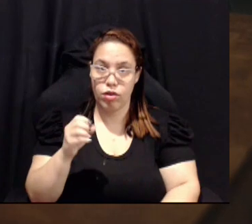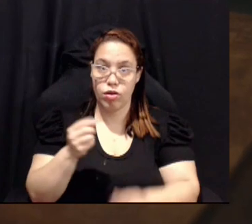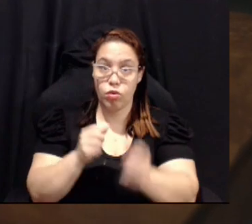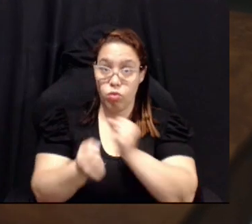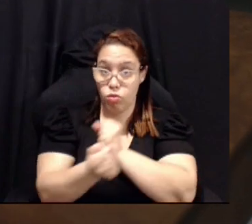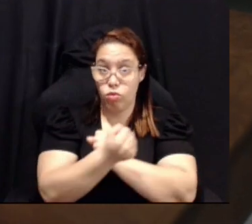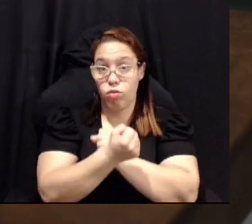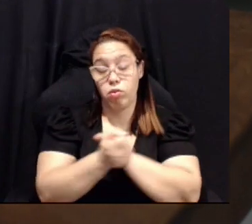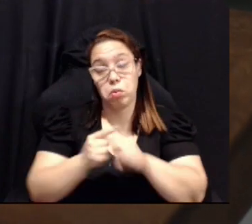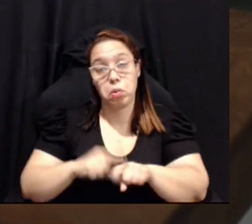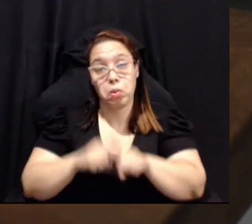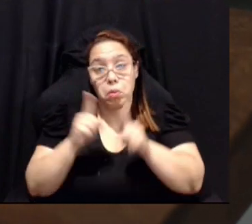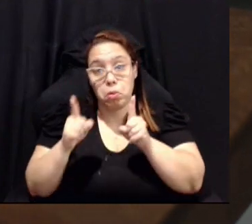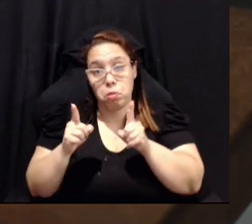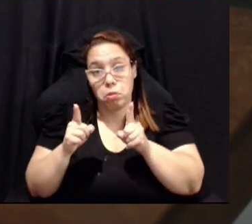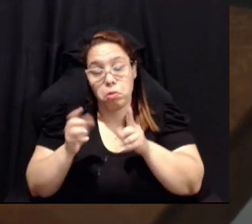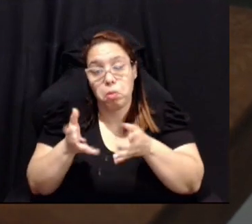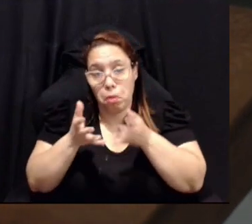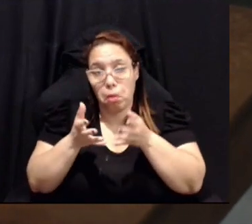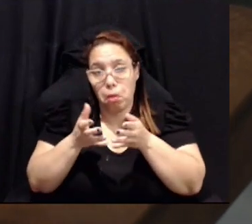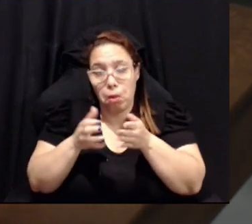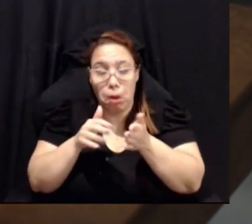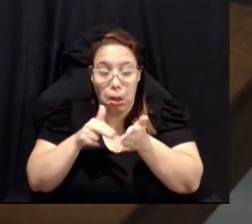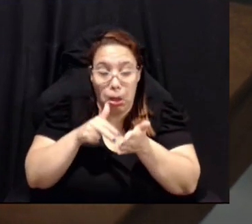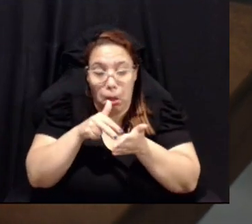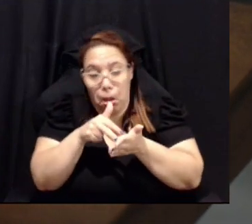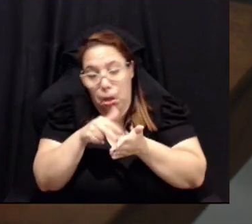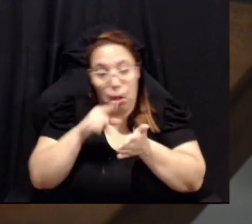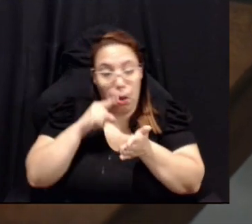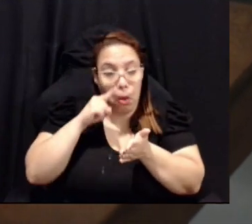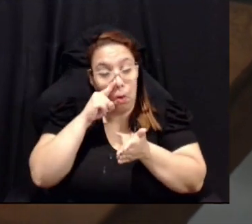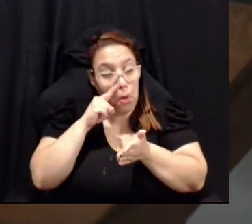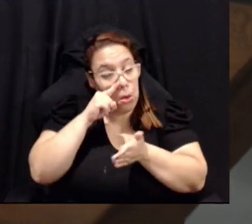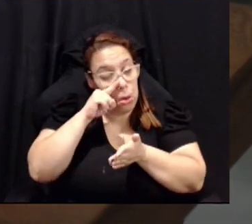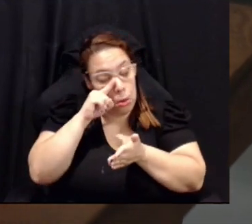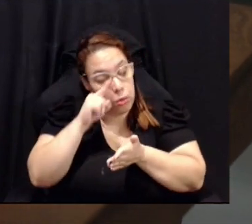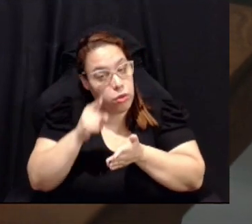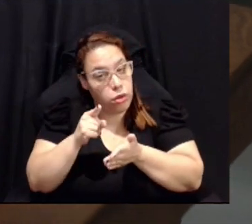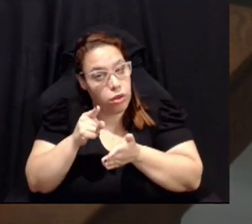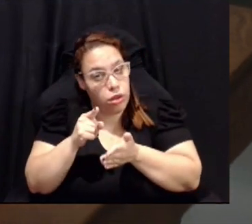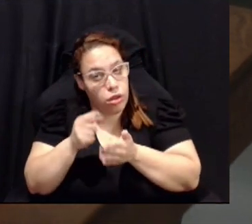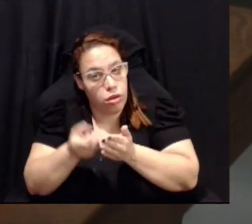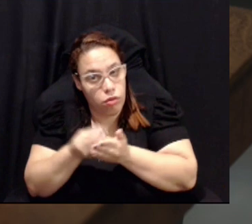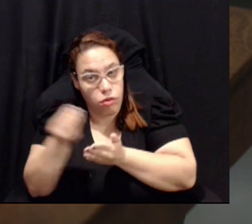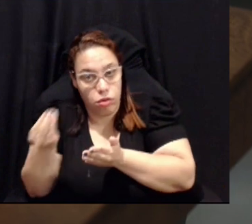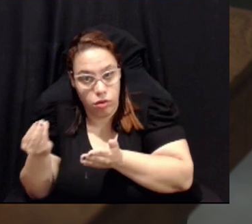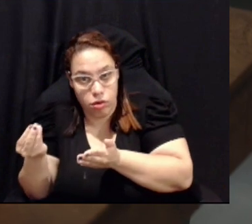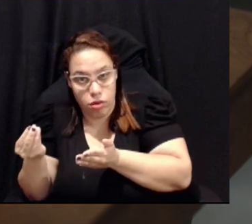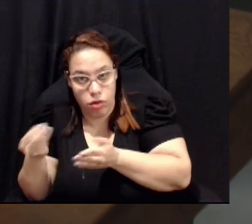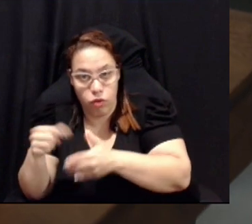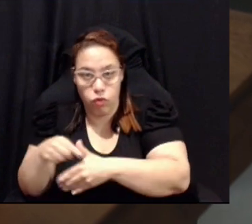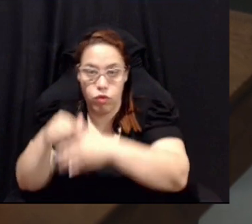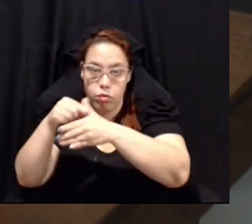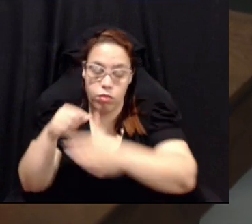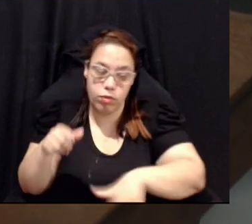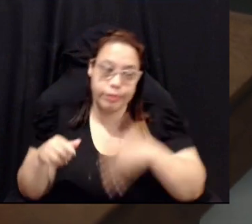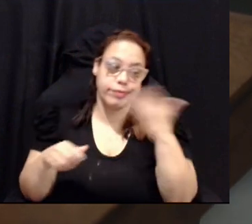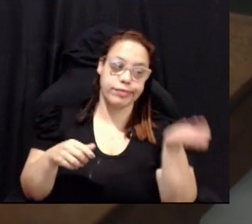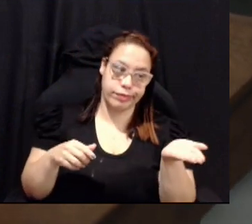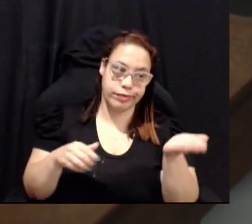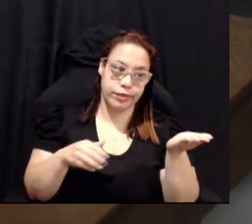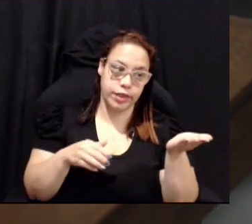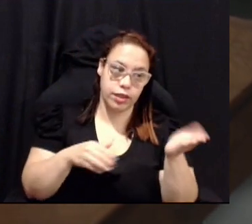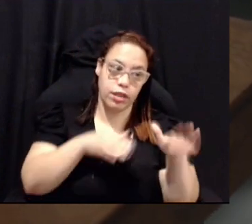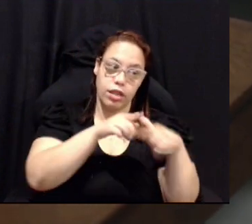está disposto a botar um pezinho ali no risco. Então, ele vai ter parte do dinheiro dele na renda fixa e uma parte na renda variável.